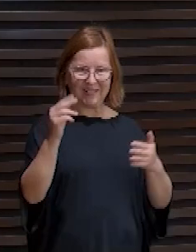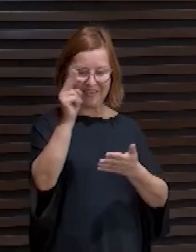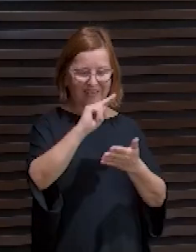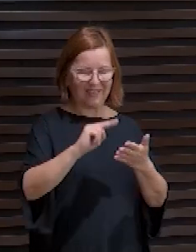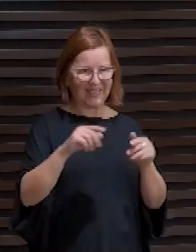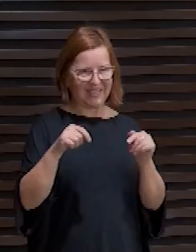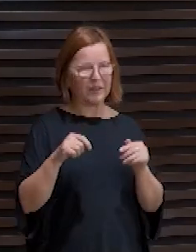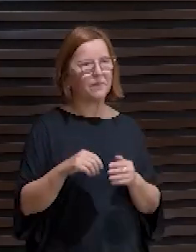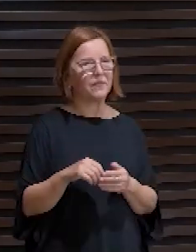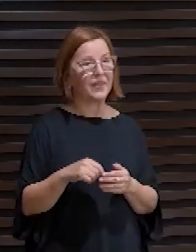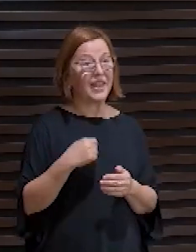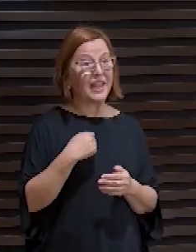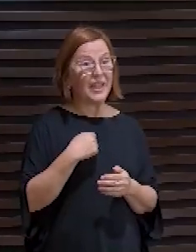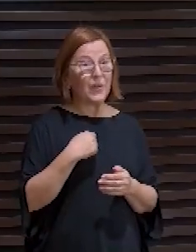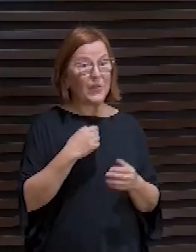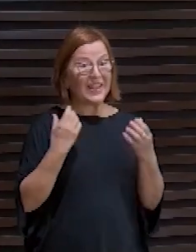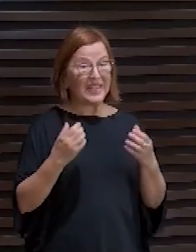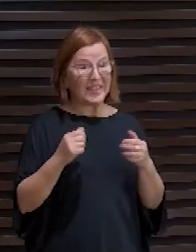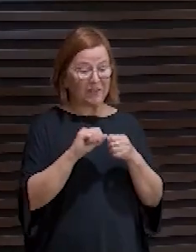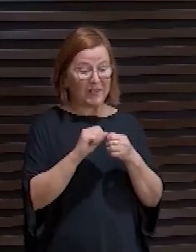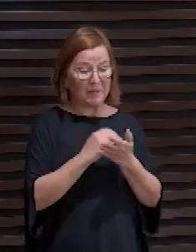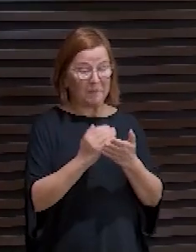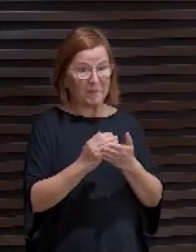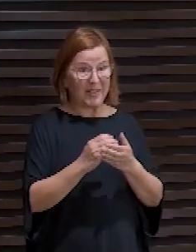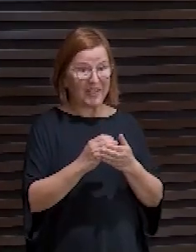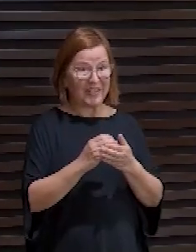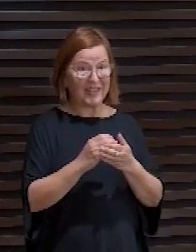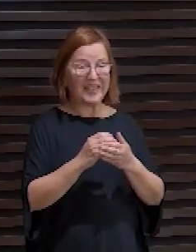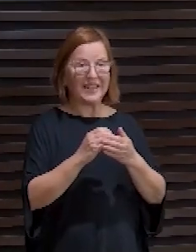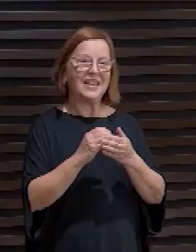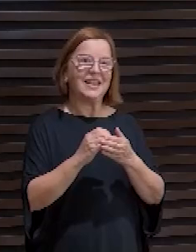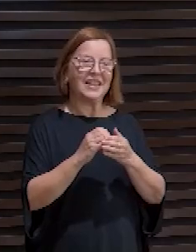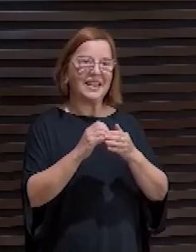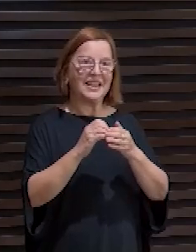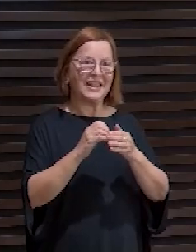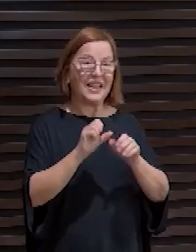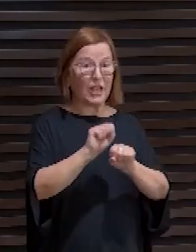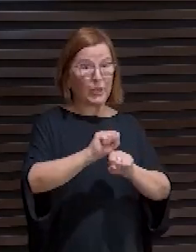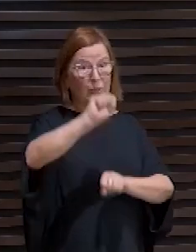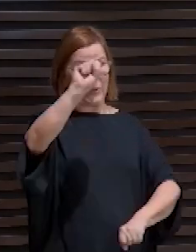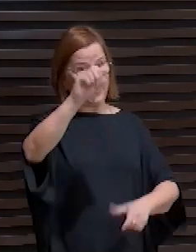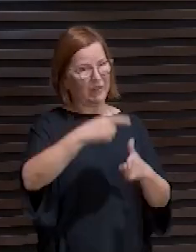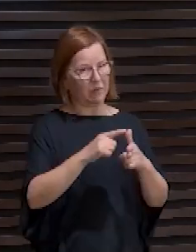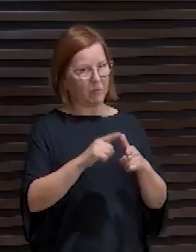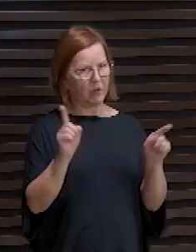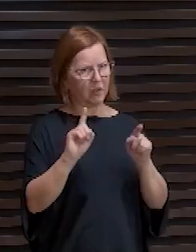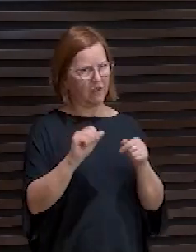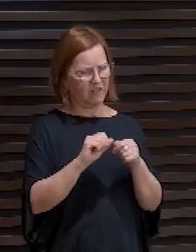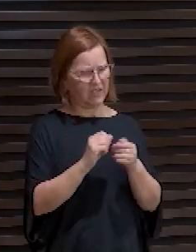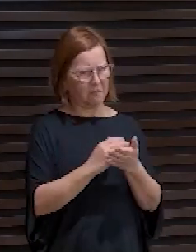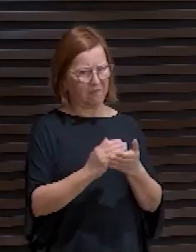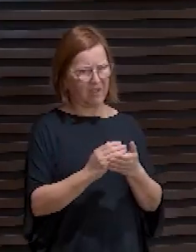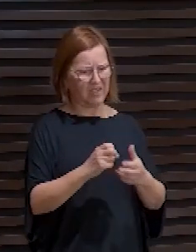igreja: eu quero ser parte da solução do problema e não parte da causa do problema. Só que isso exige